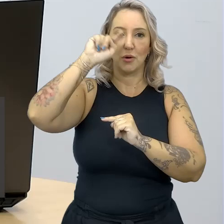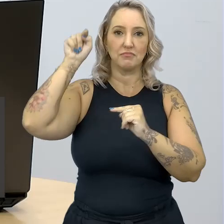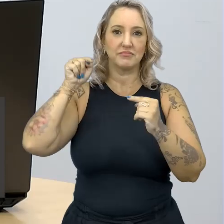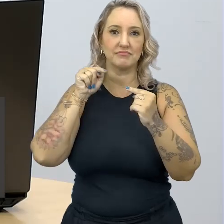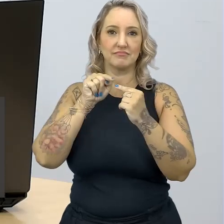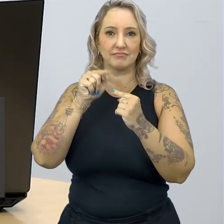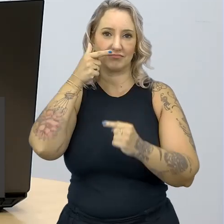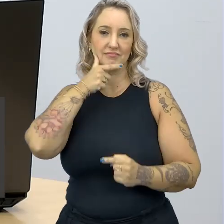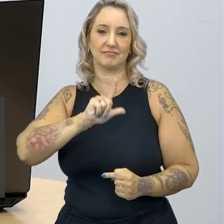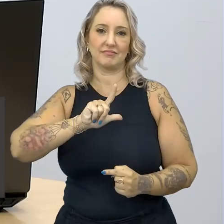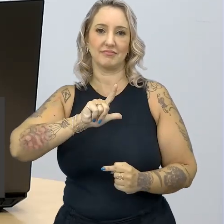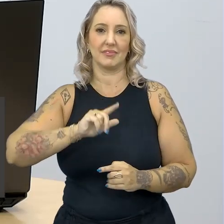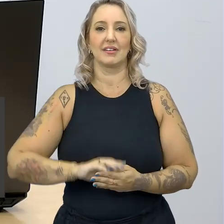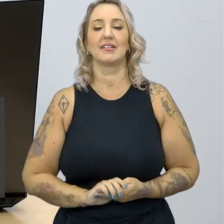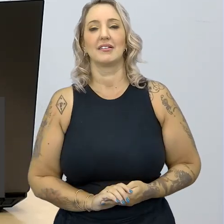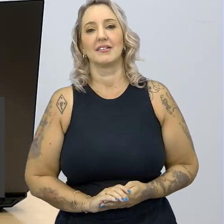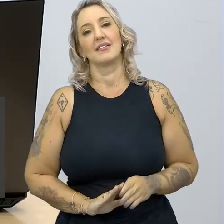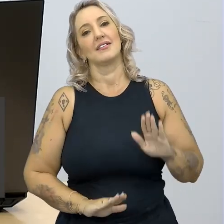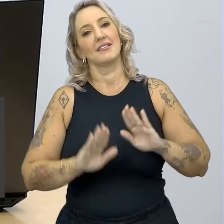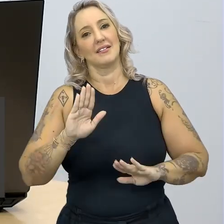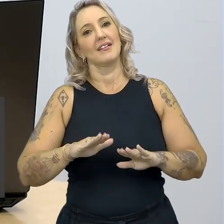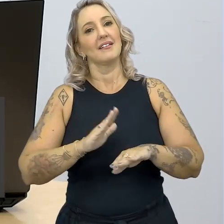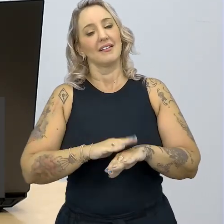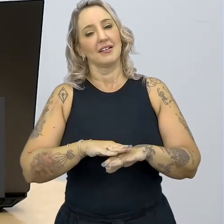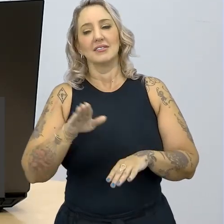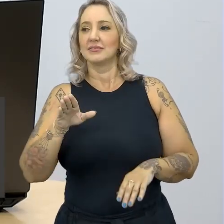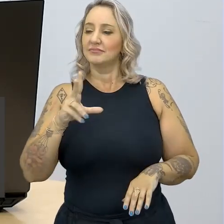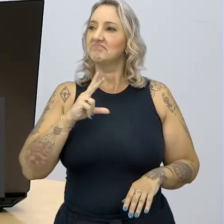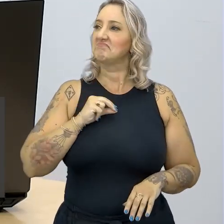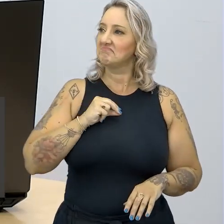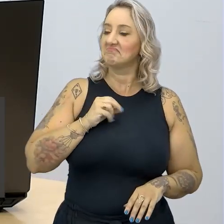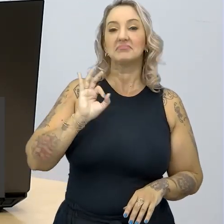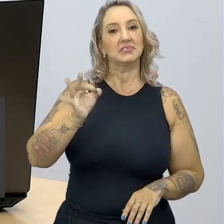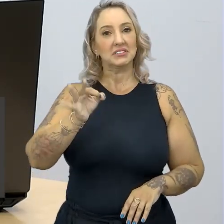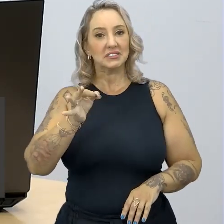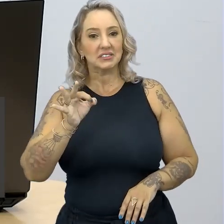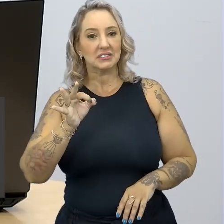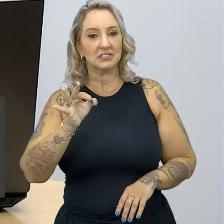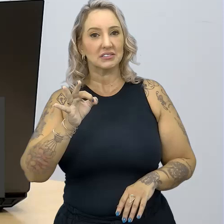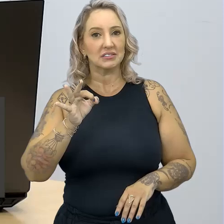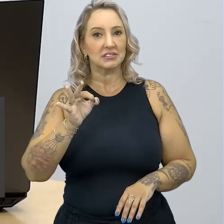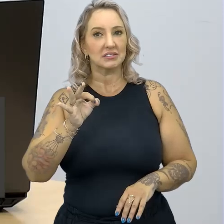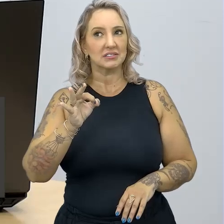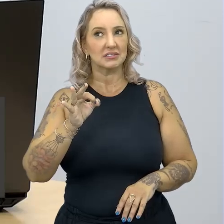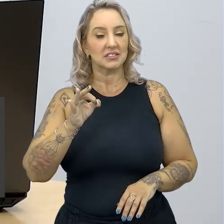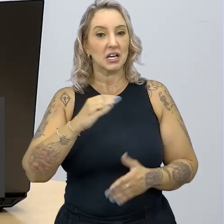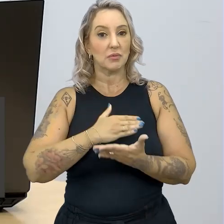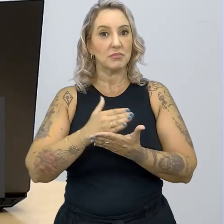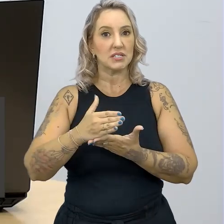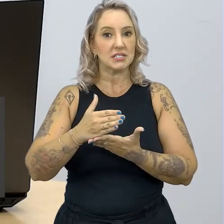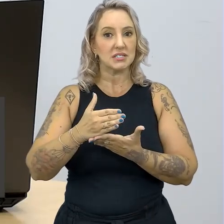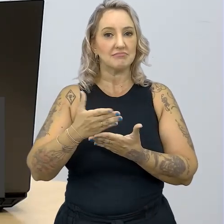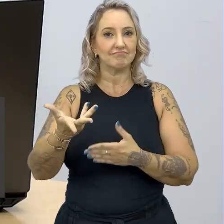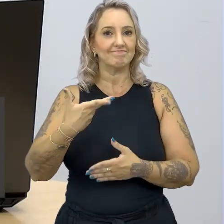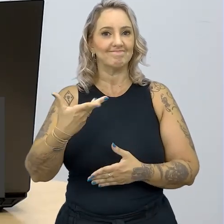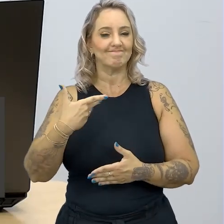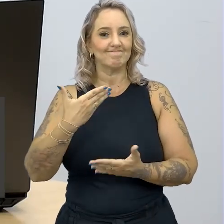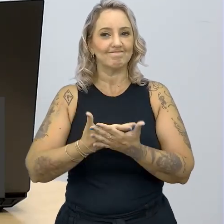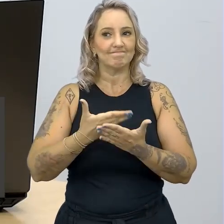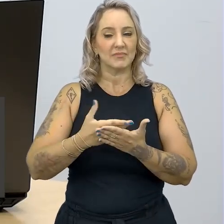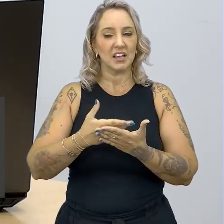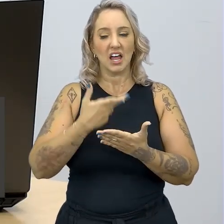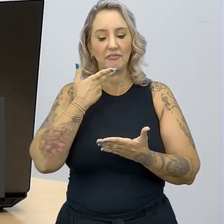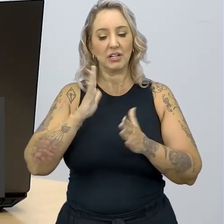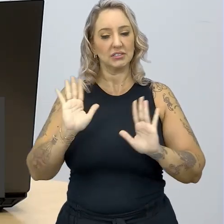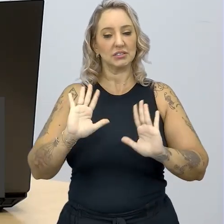objetivo. E às vezes você realmente faz, ele vai falar, tá tudo certo, e ele vai começar a correr atrás. Outras vezes ele fala, não é para mim,